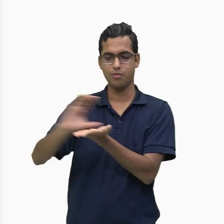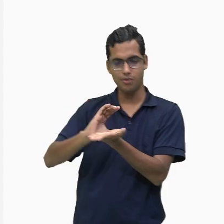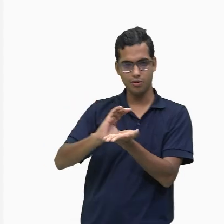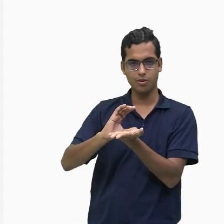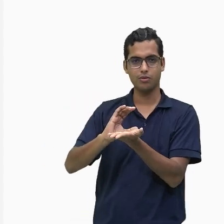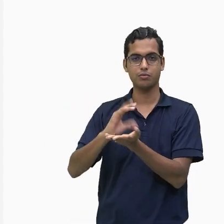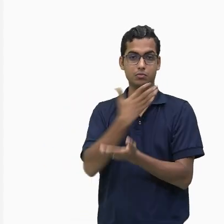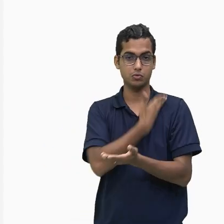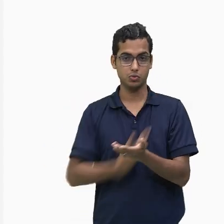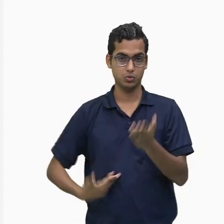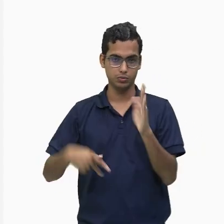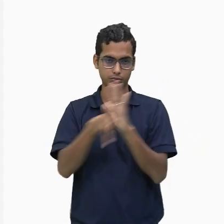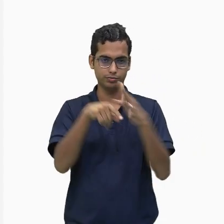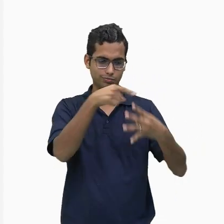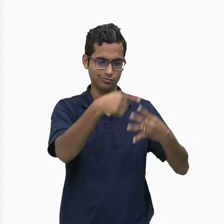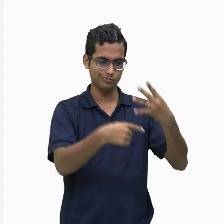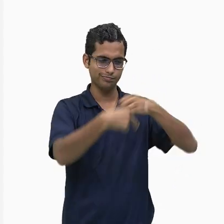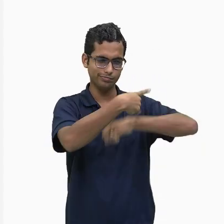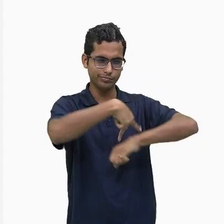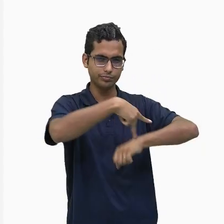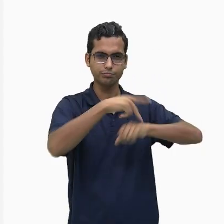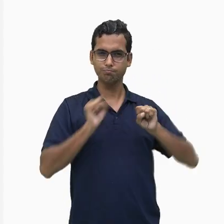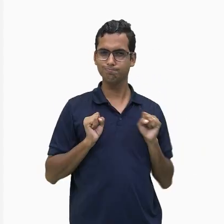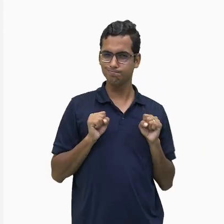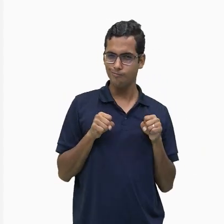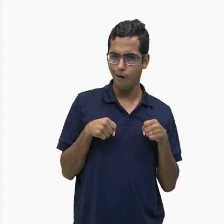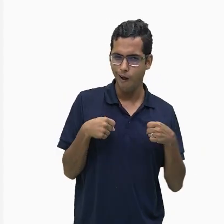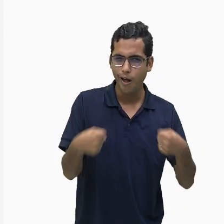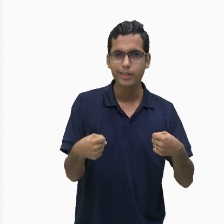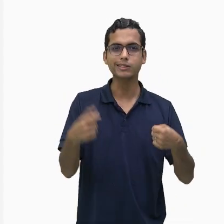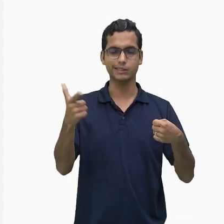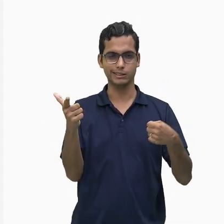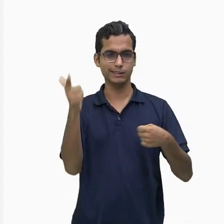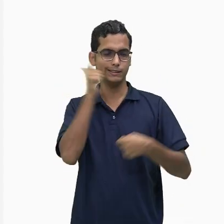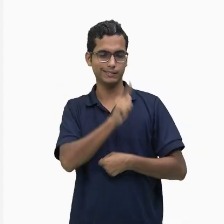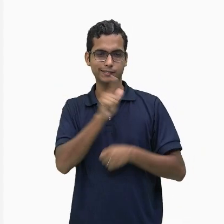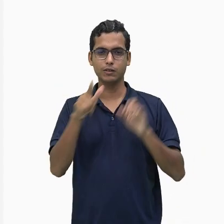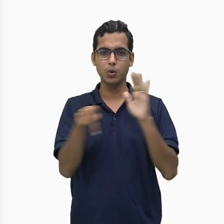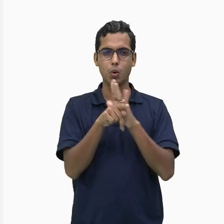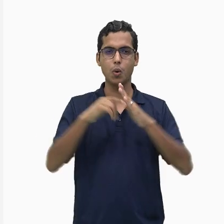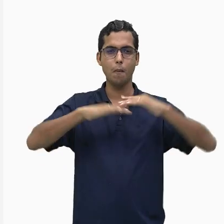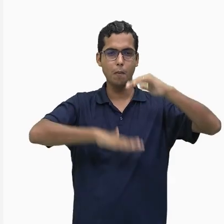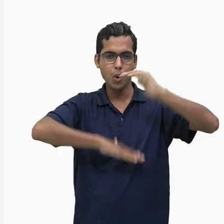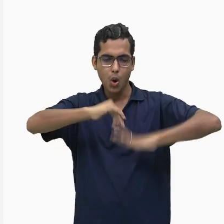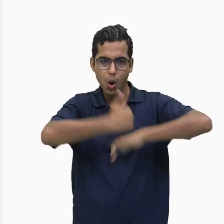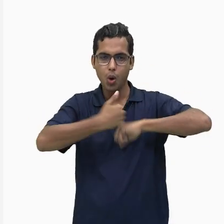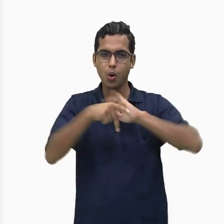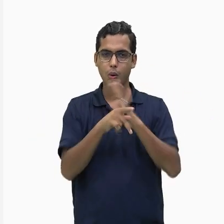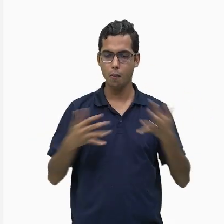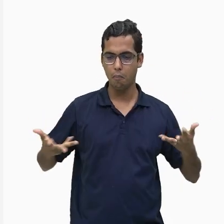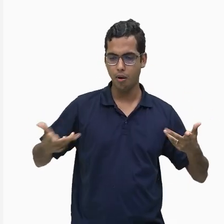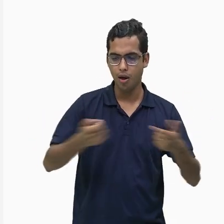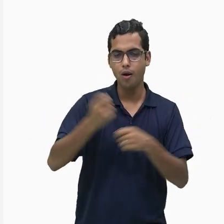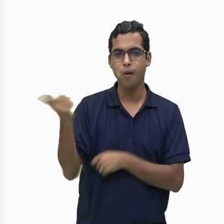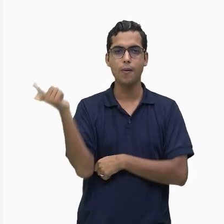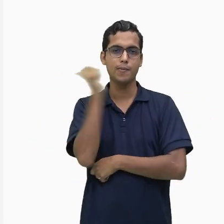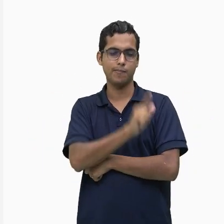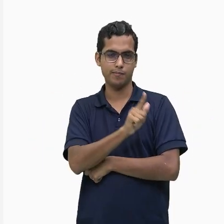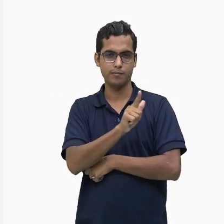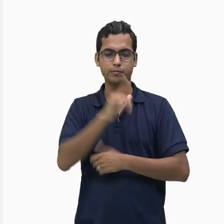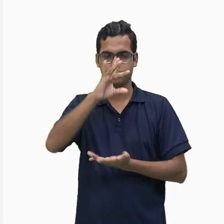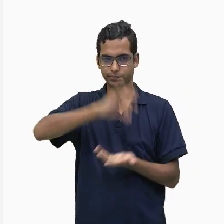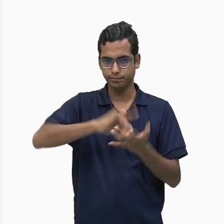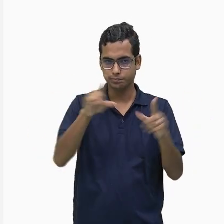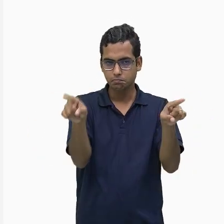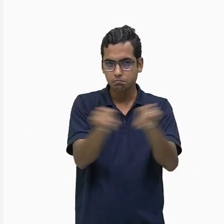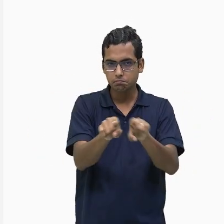governos desses países, gente, realmente se empenharam também na qualificação da mão de obra, né? Ainda